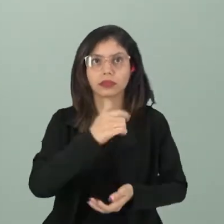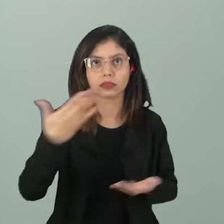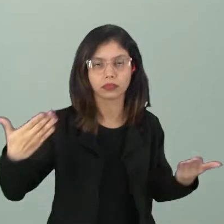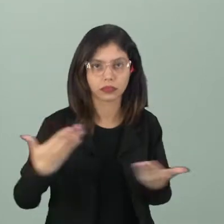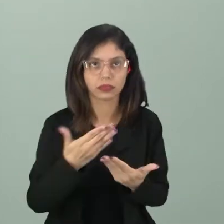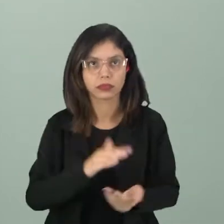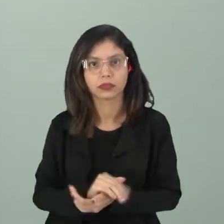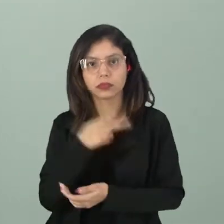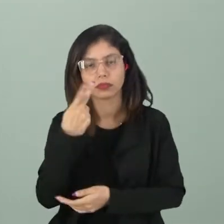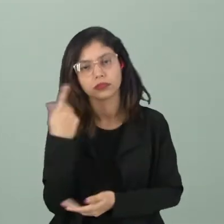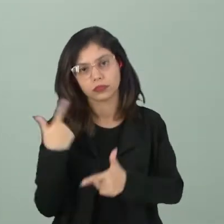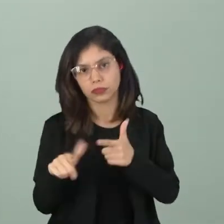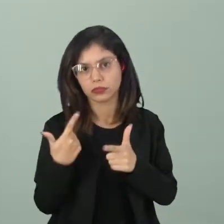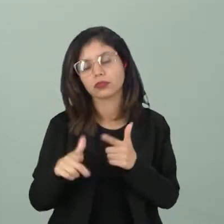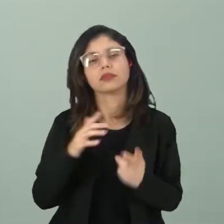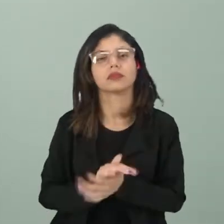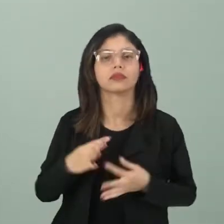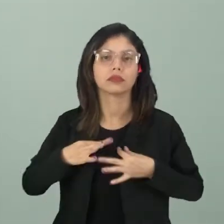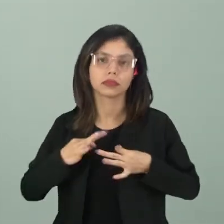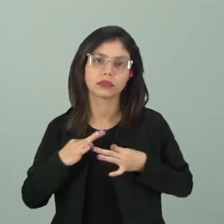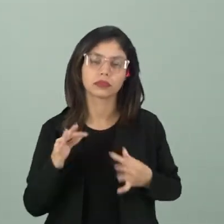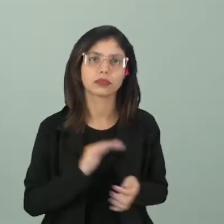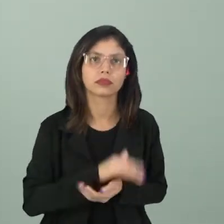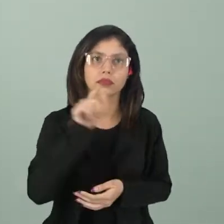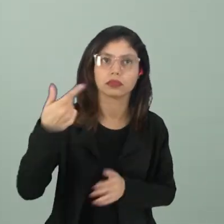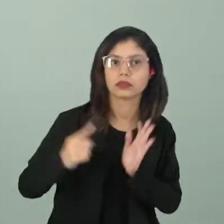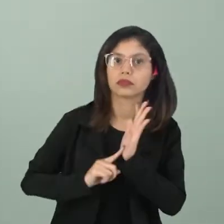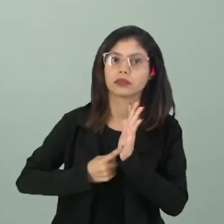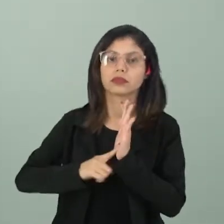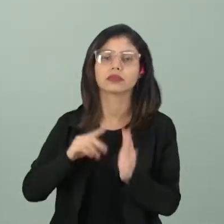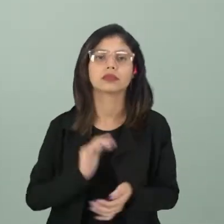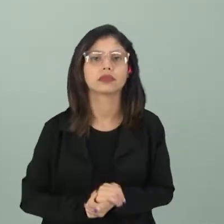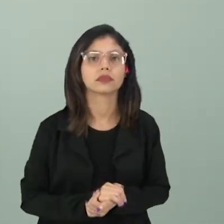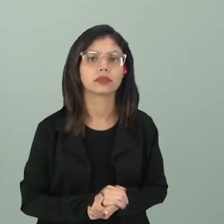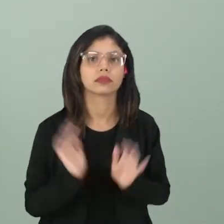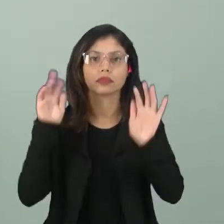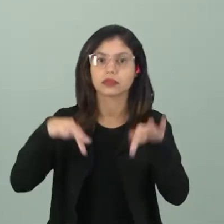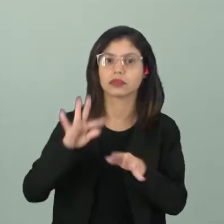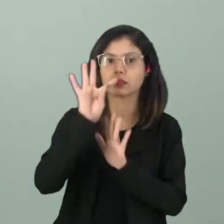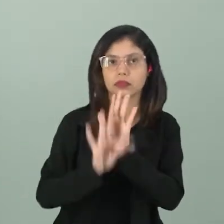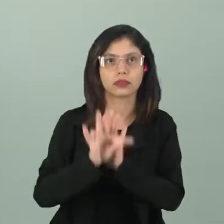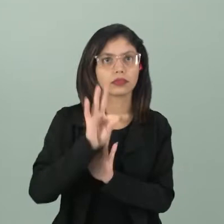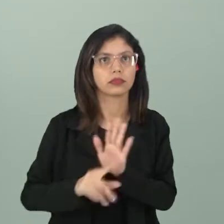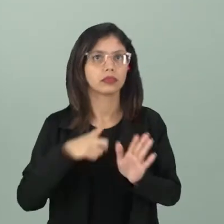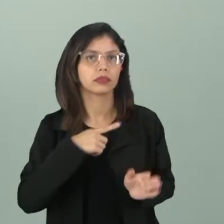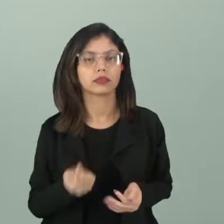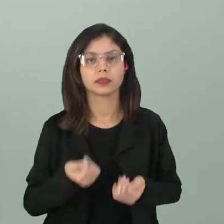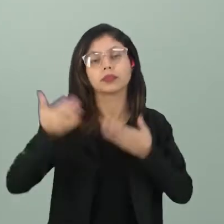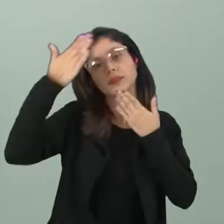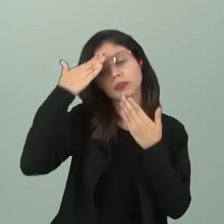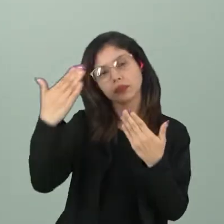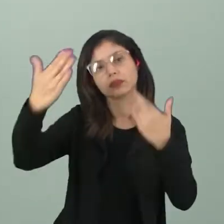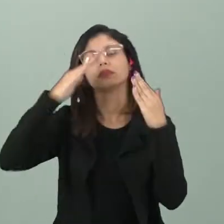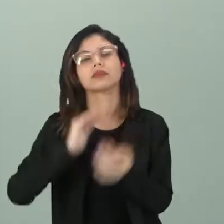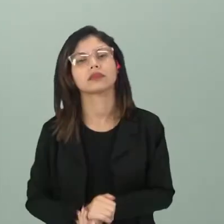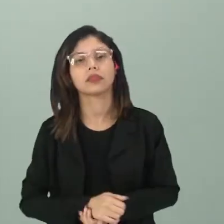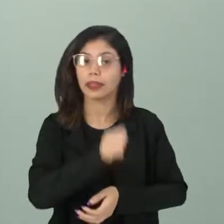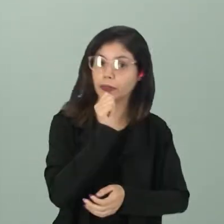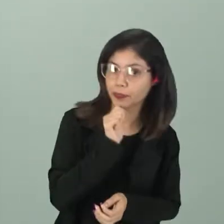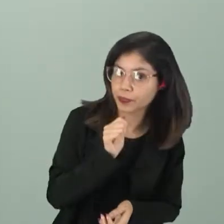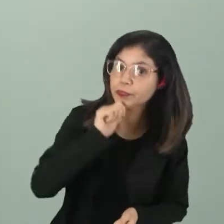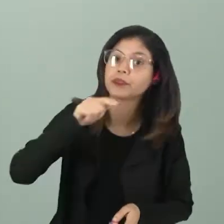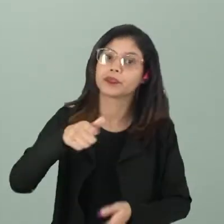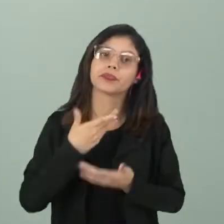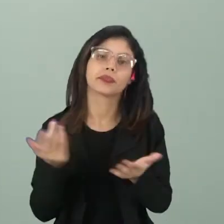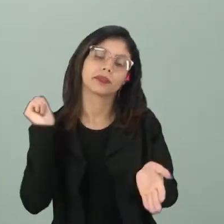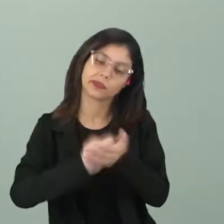ano, falando desse problema do fardamento. Outro ponto é que ao final do texto tem a despedida. E além da despedida,